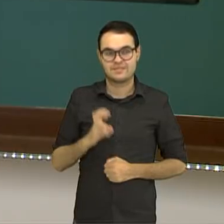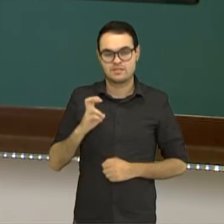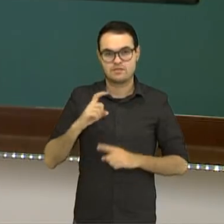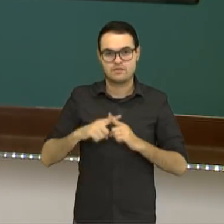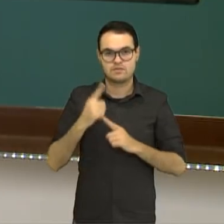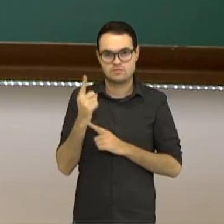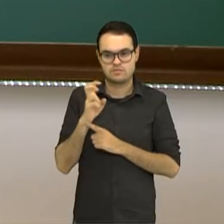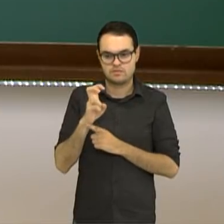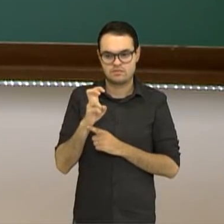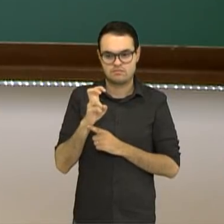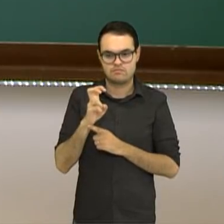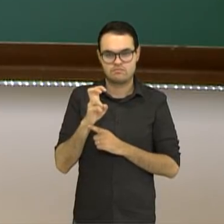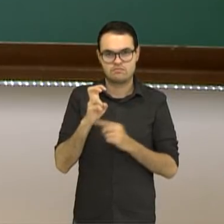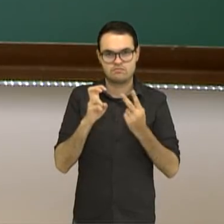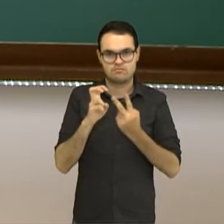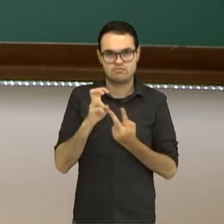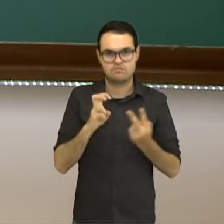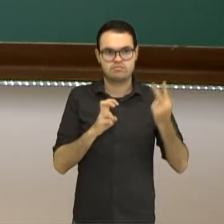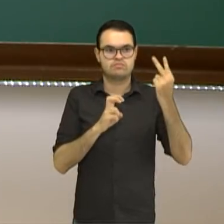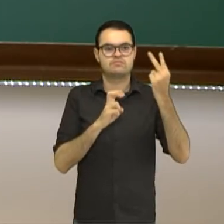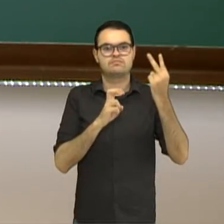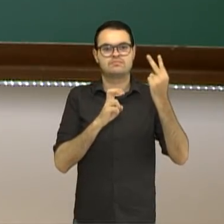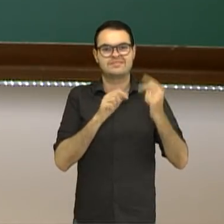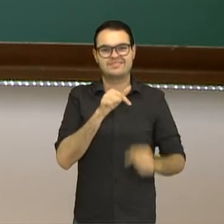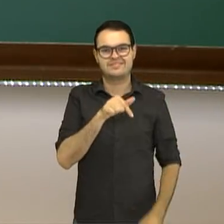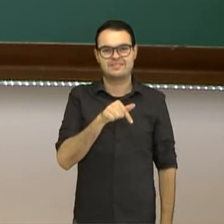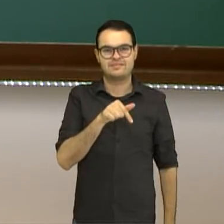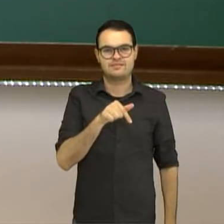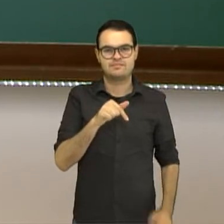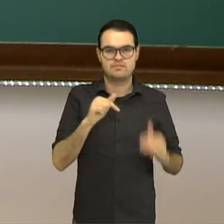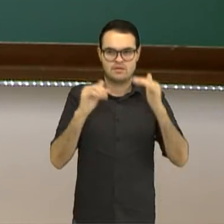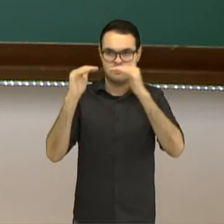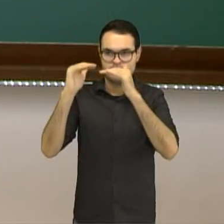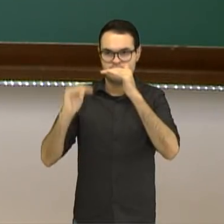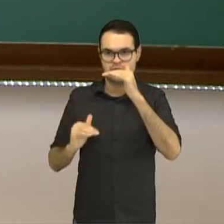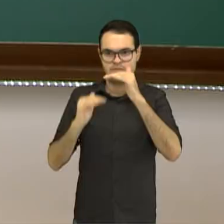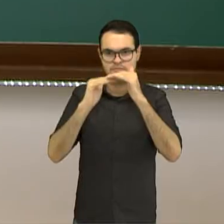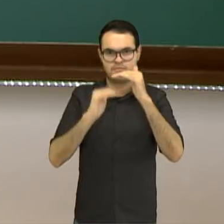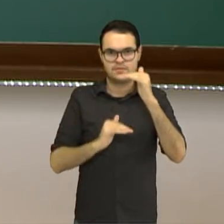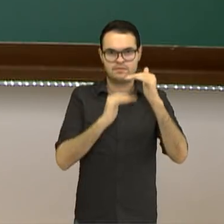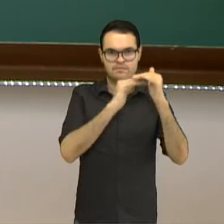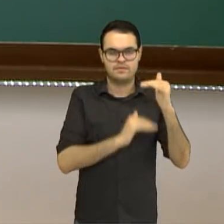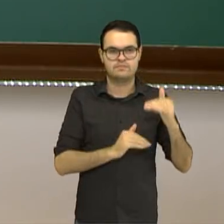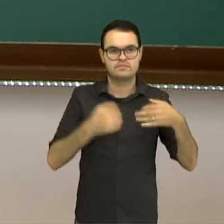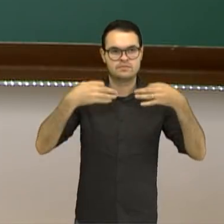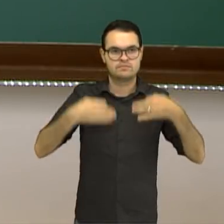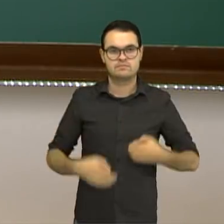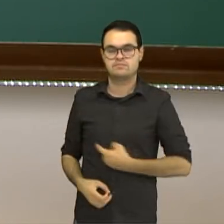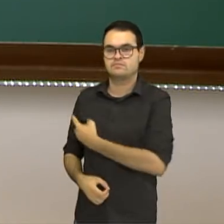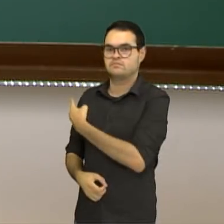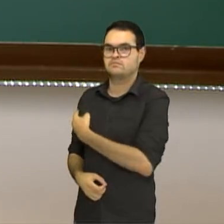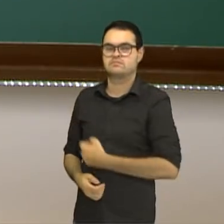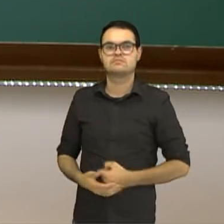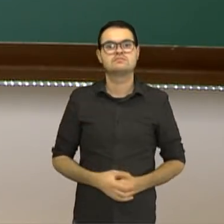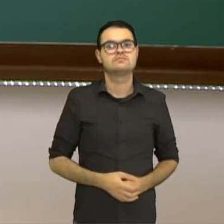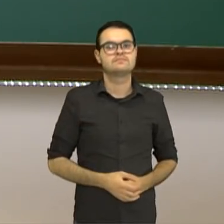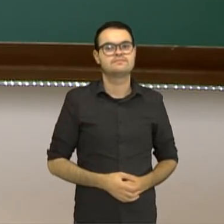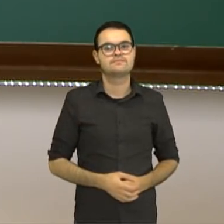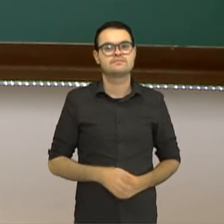1, 5. Com o 2 que já estava lá, 7. Então, quando eu faço a parte da unidade aqui, dos 5 vezes,